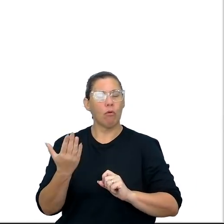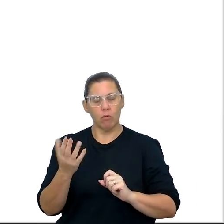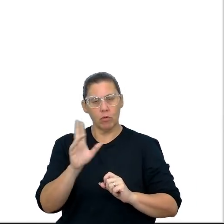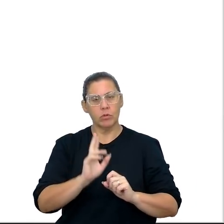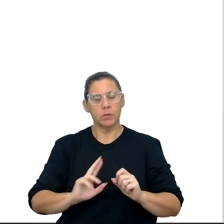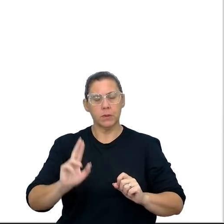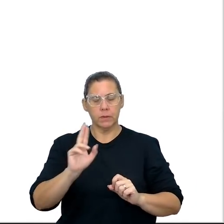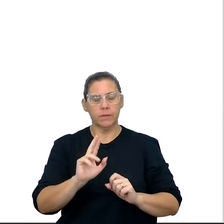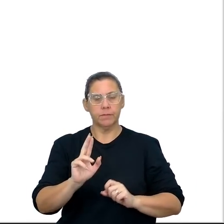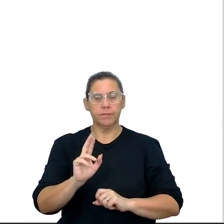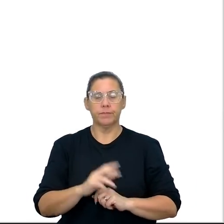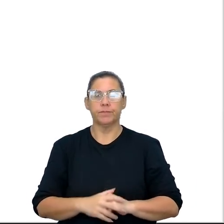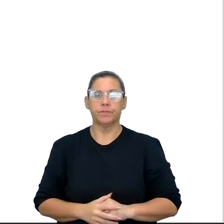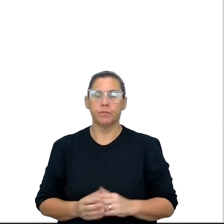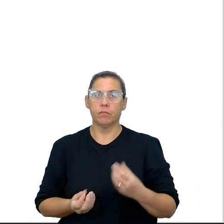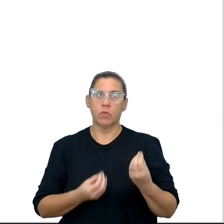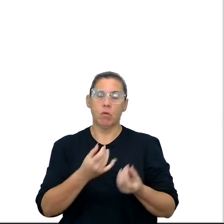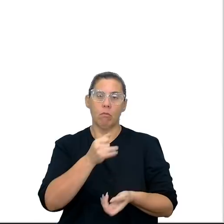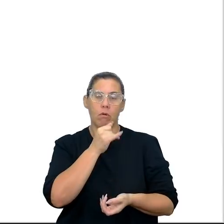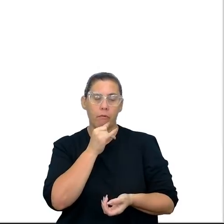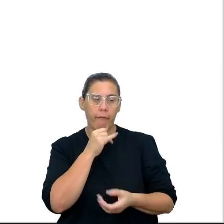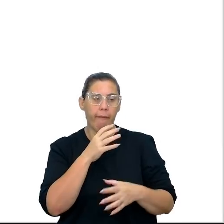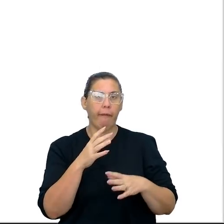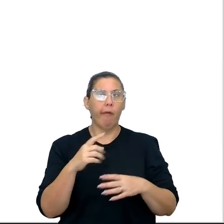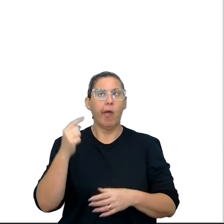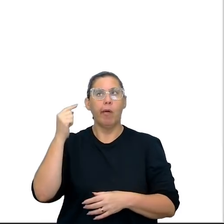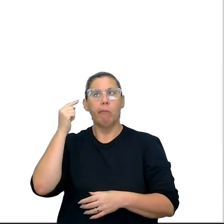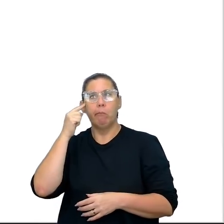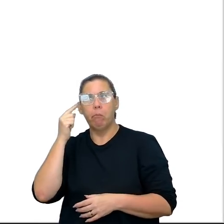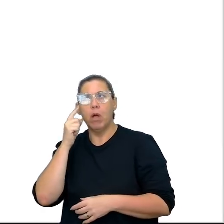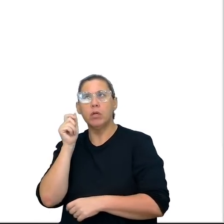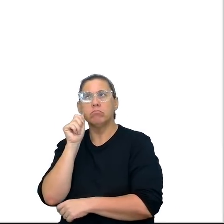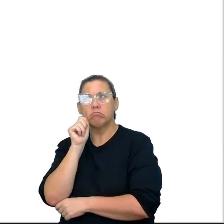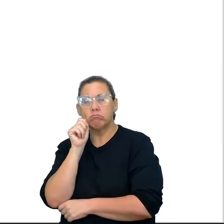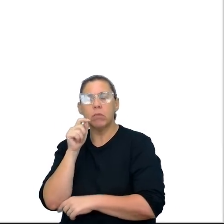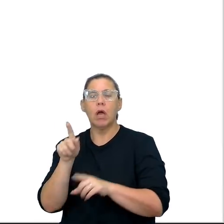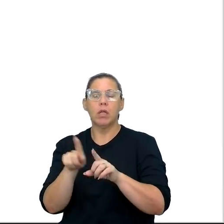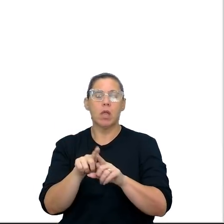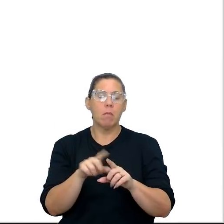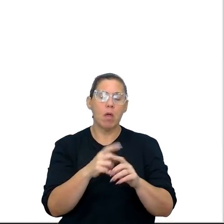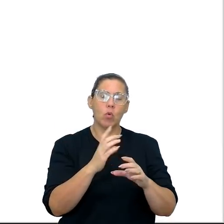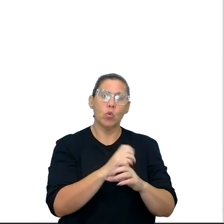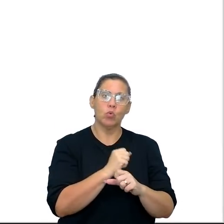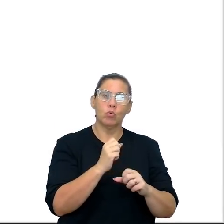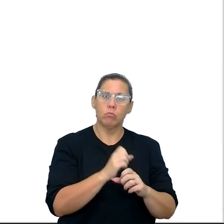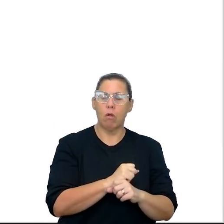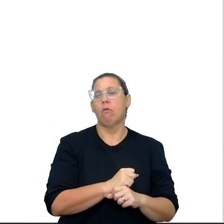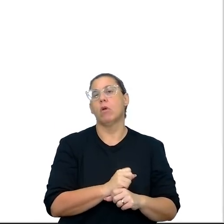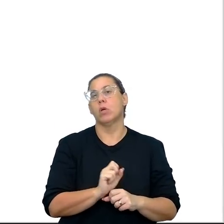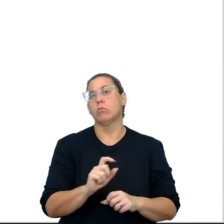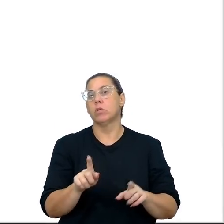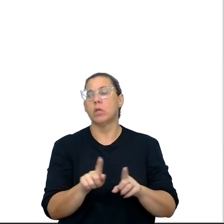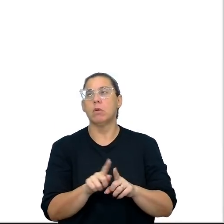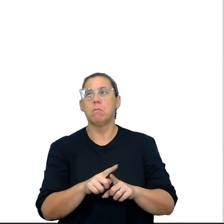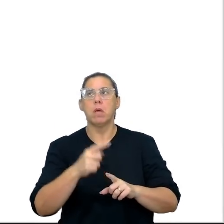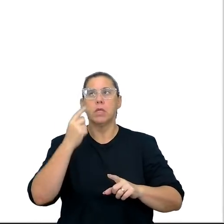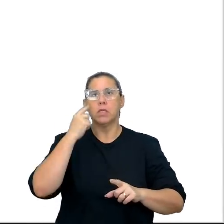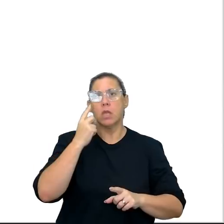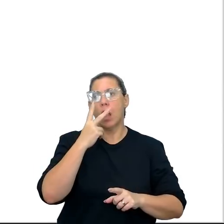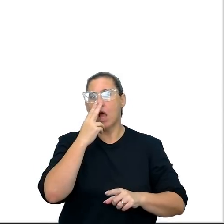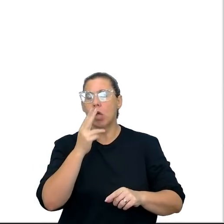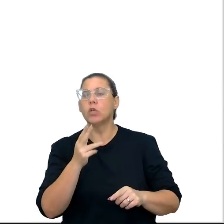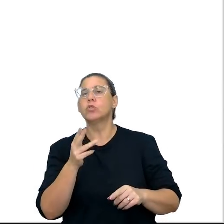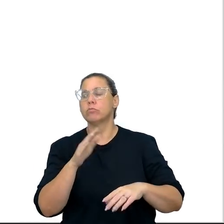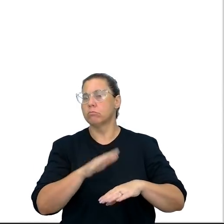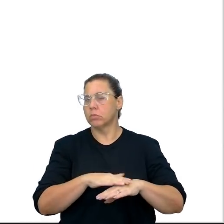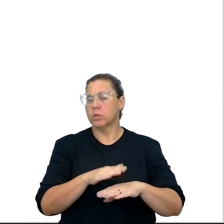utilizados pelos estudantes, como o uso de cálculo mental, do algoritmo convencional ou não, e o uso de estimativas que ajudam a validar